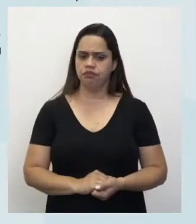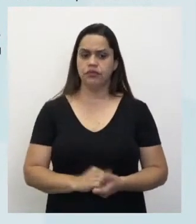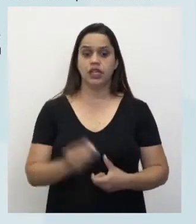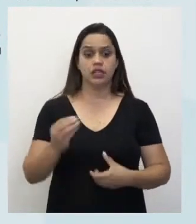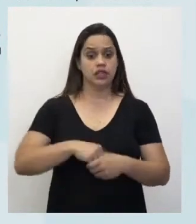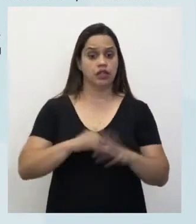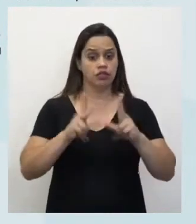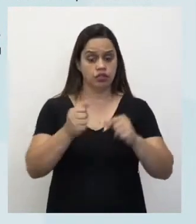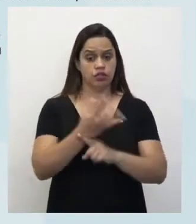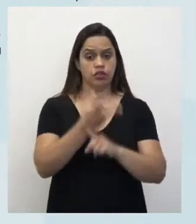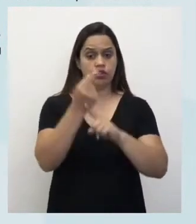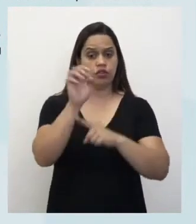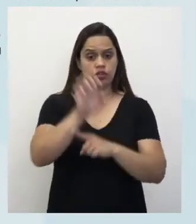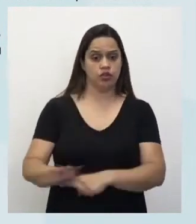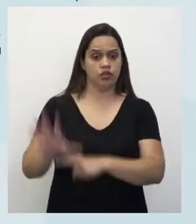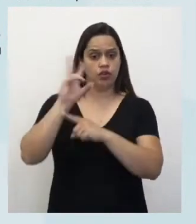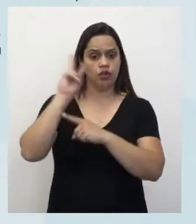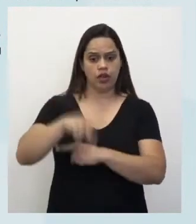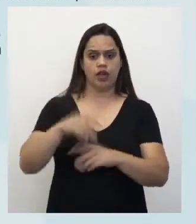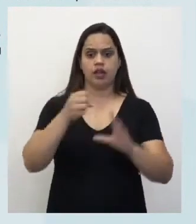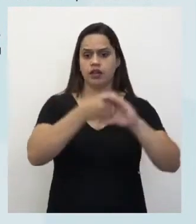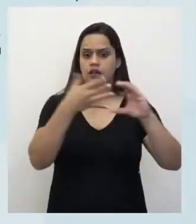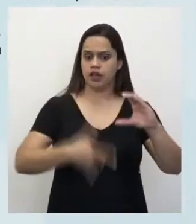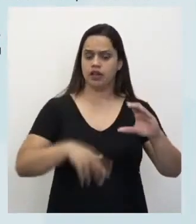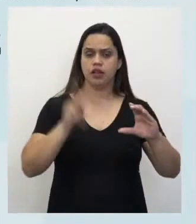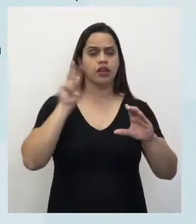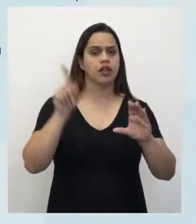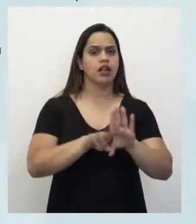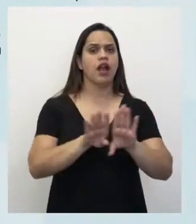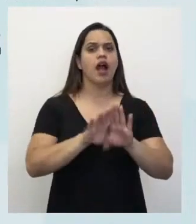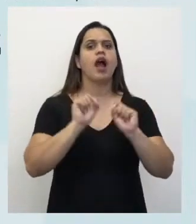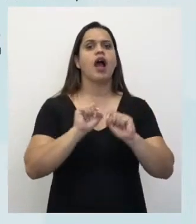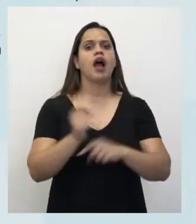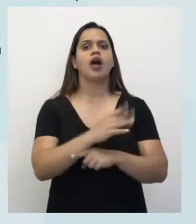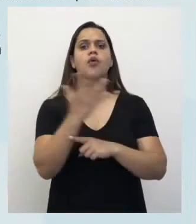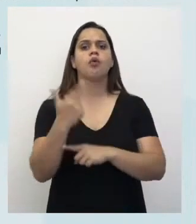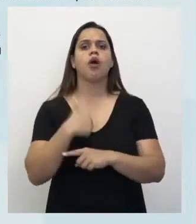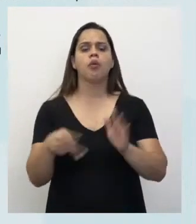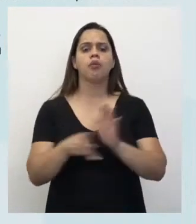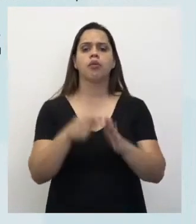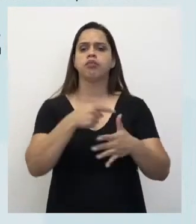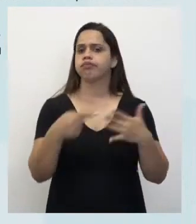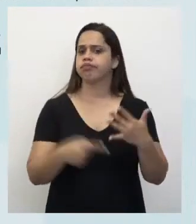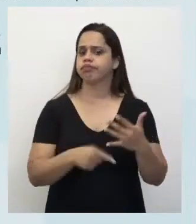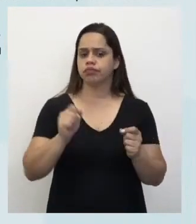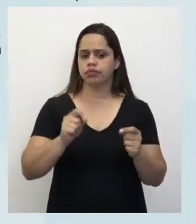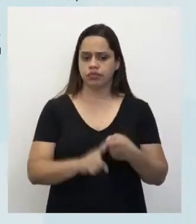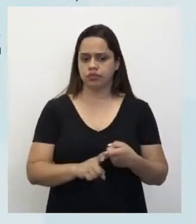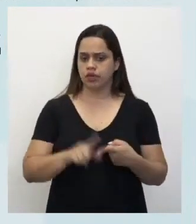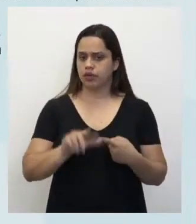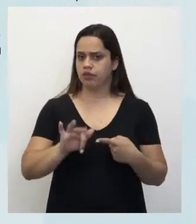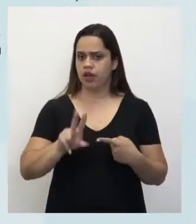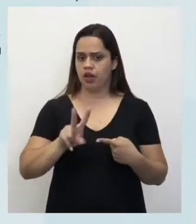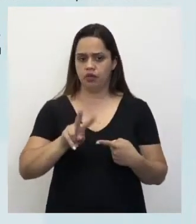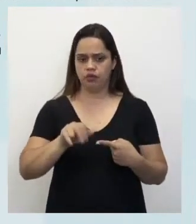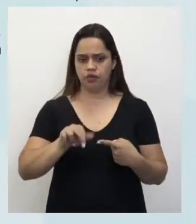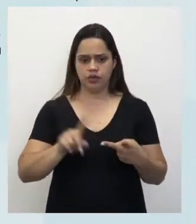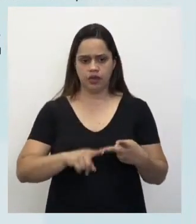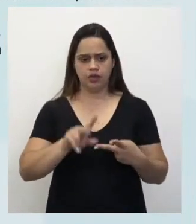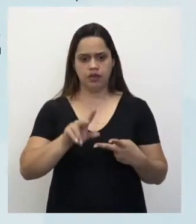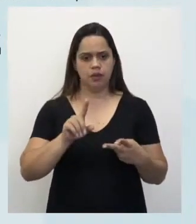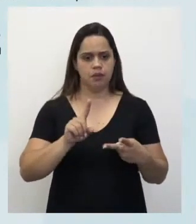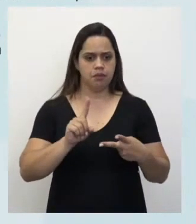vanguardas artísticas europeias, essas são características pertencentes a qual estética? A estética fauvista,